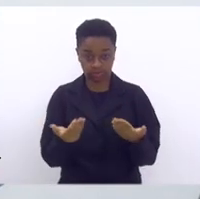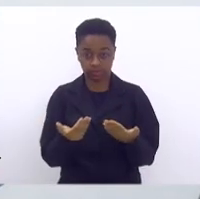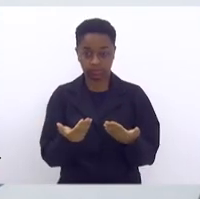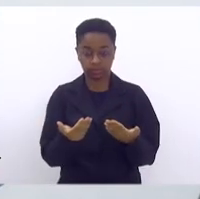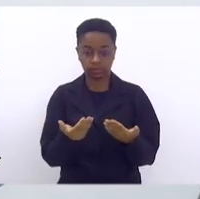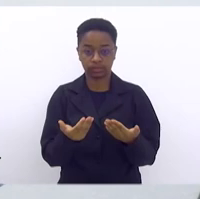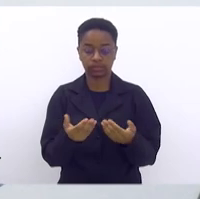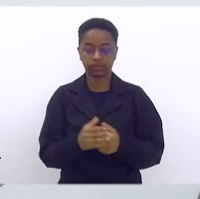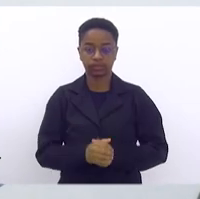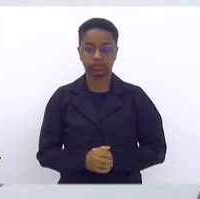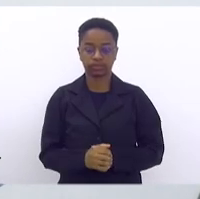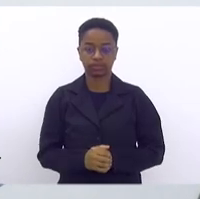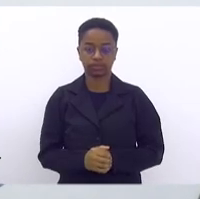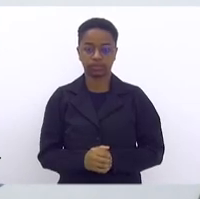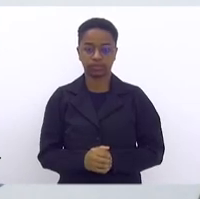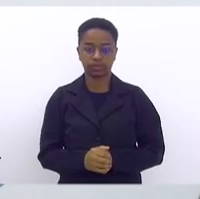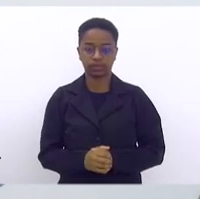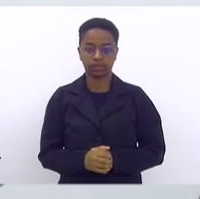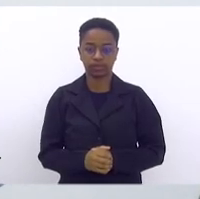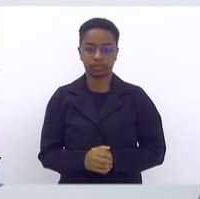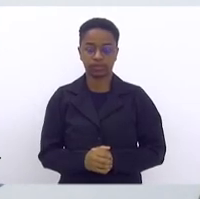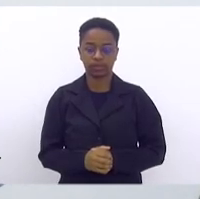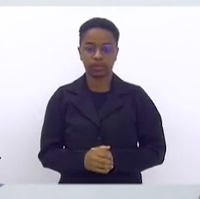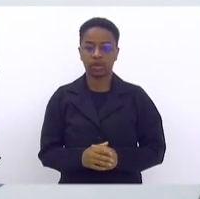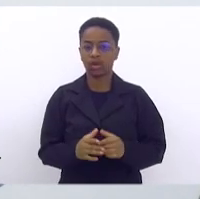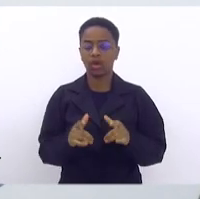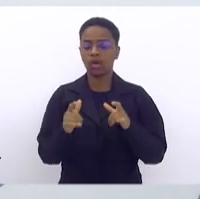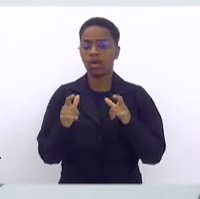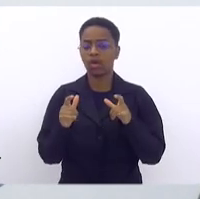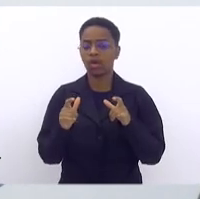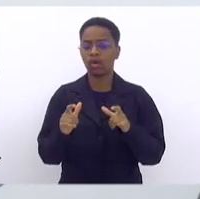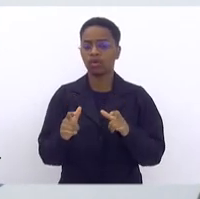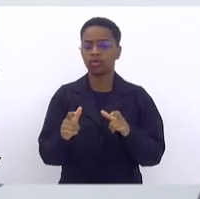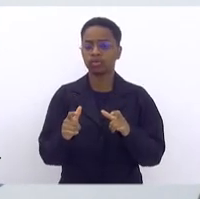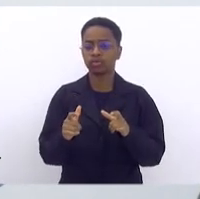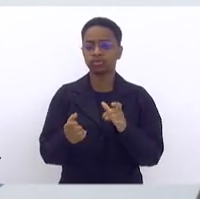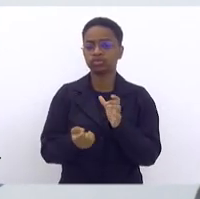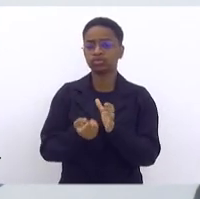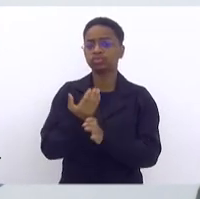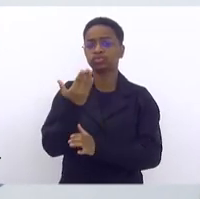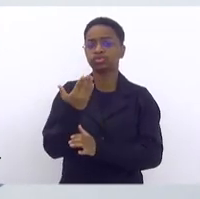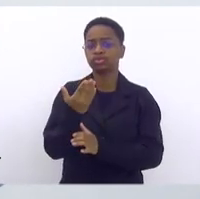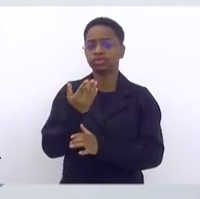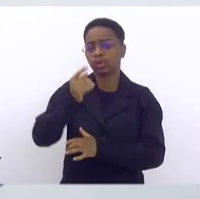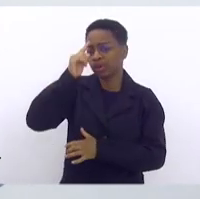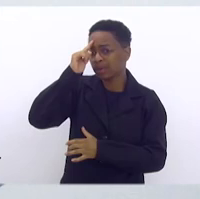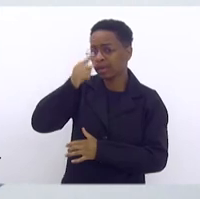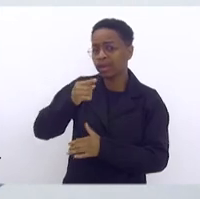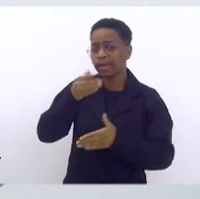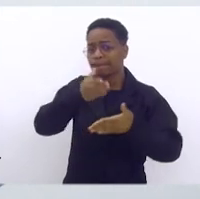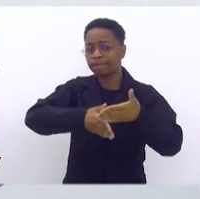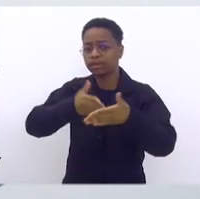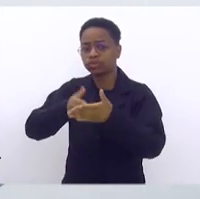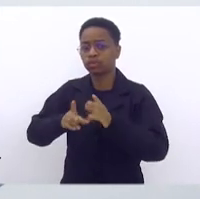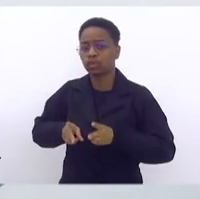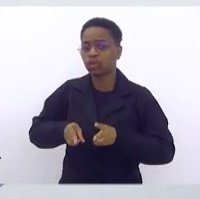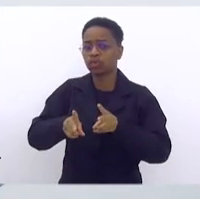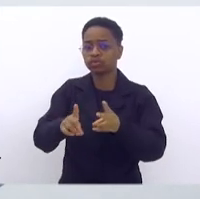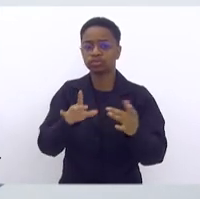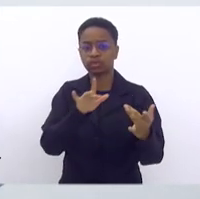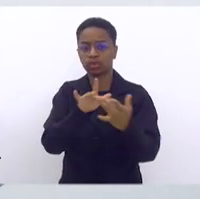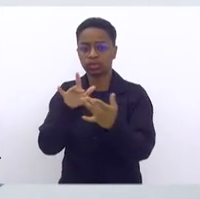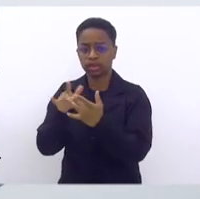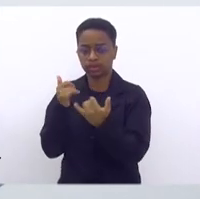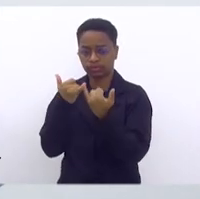qual foi a ordem, de onde veio a ordem que impediu a continuidade desse acesso?